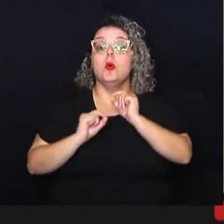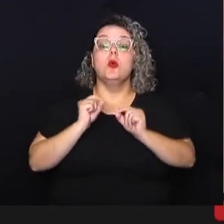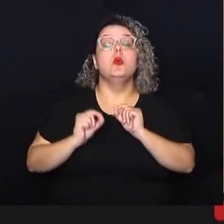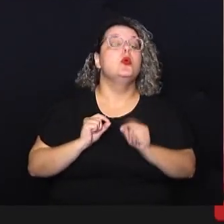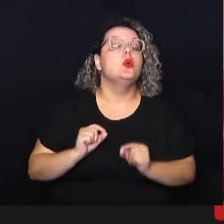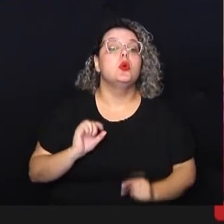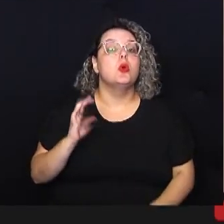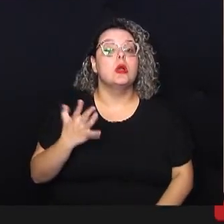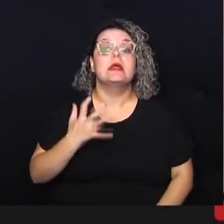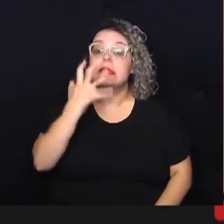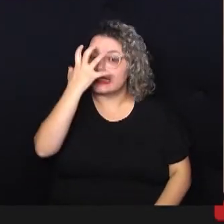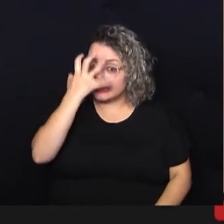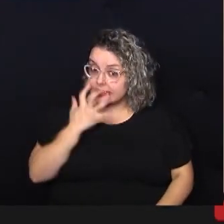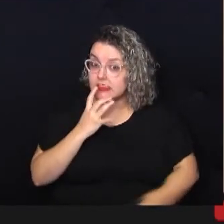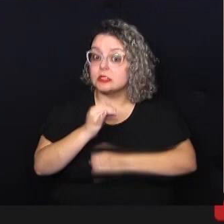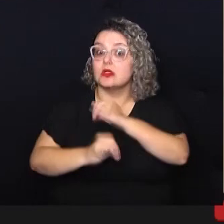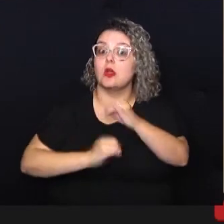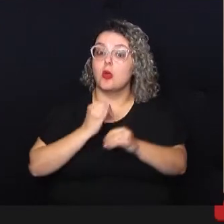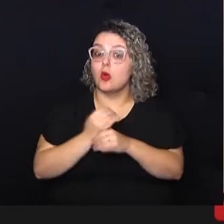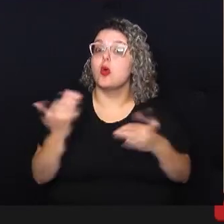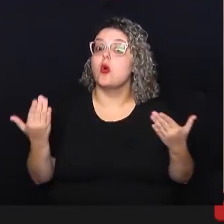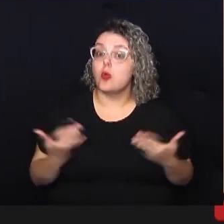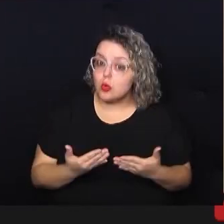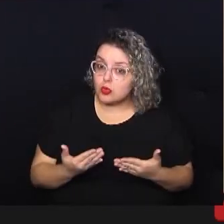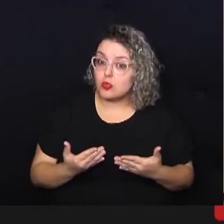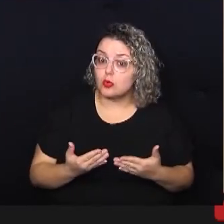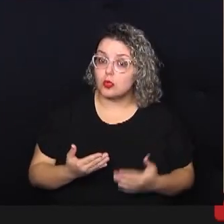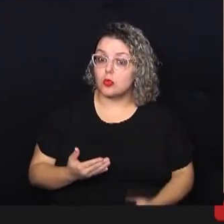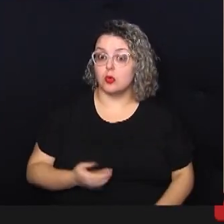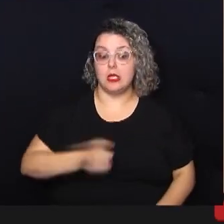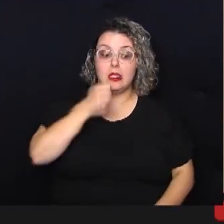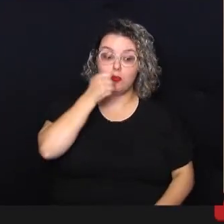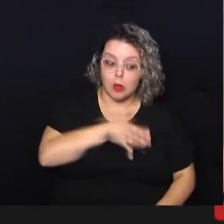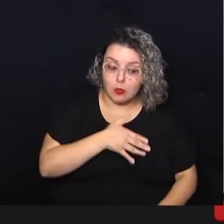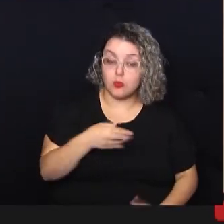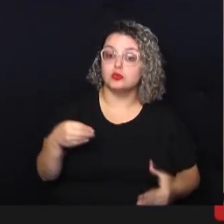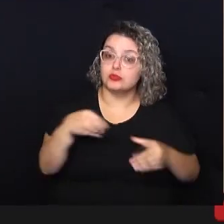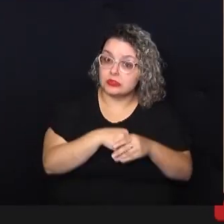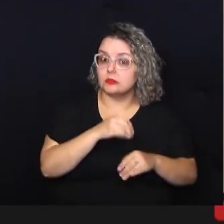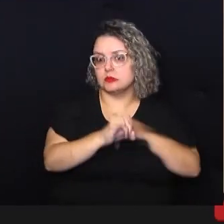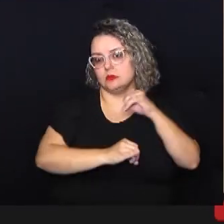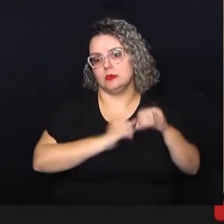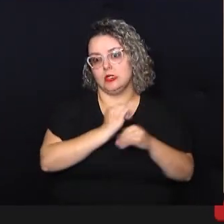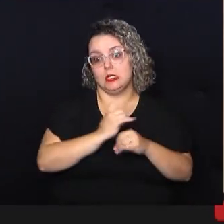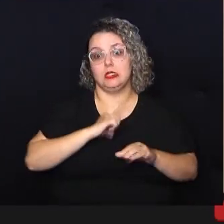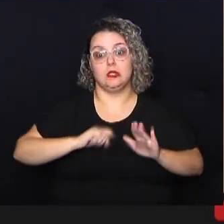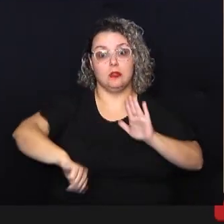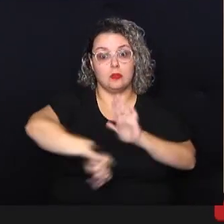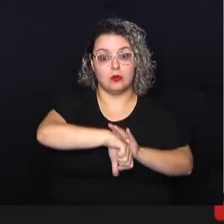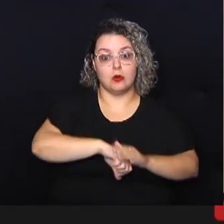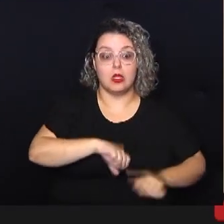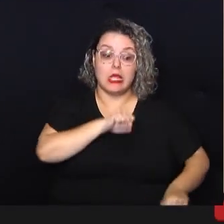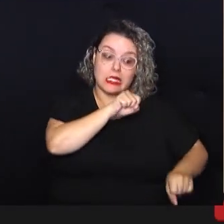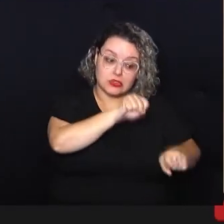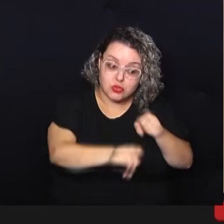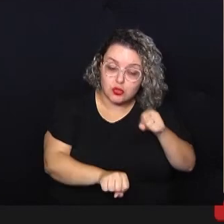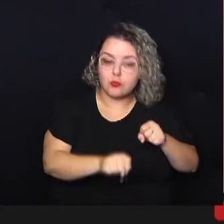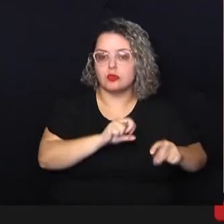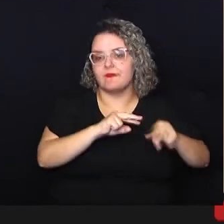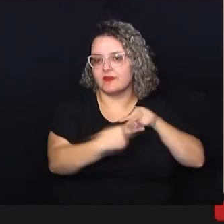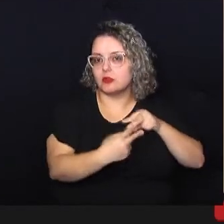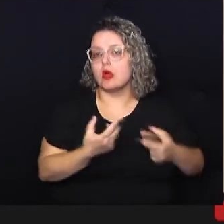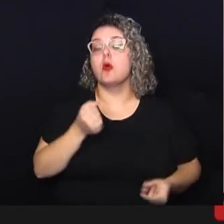que é muito sério na internet hoje, é esse abuso pela internet. Inclusive, já existe um crime chamado estupro virtual, né? Porque